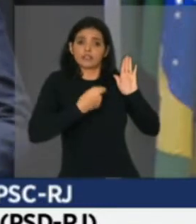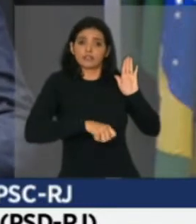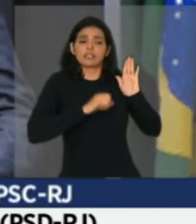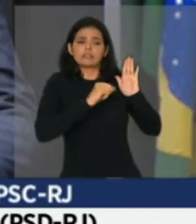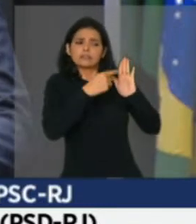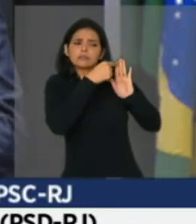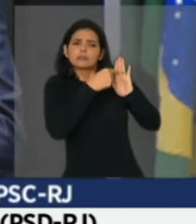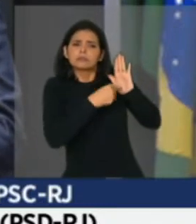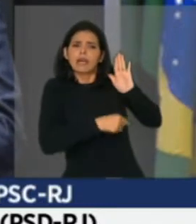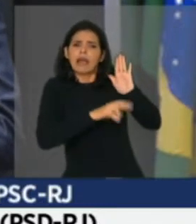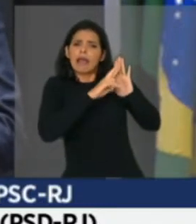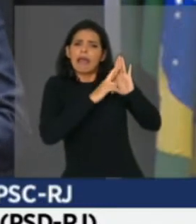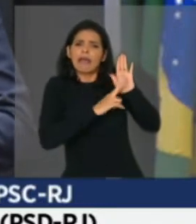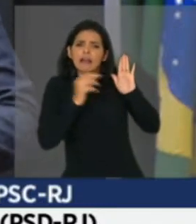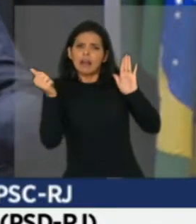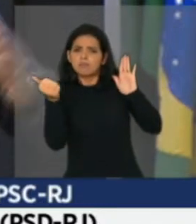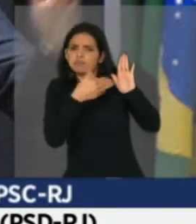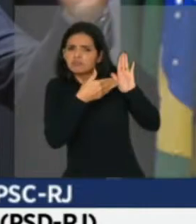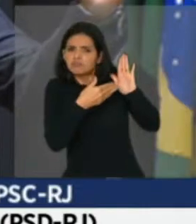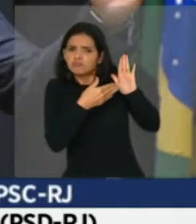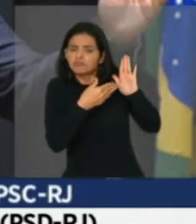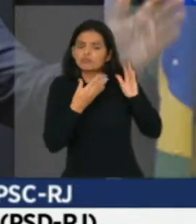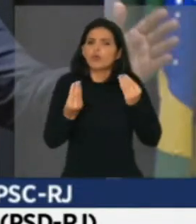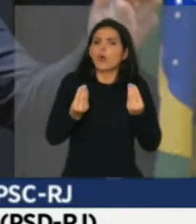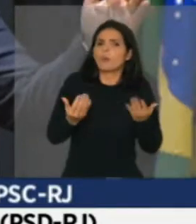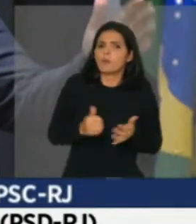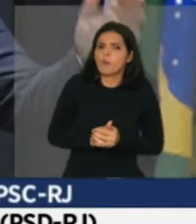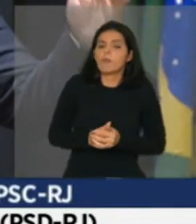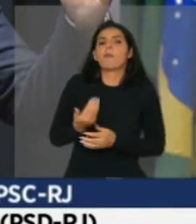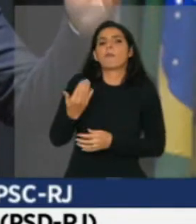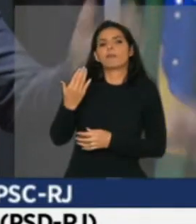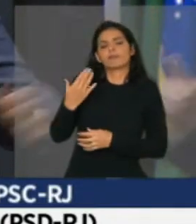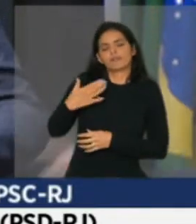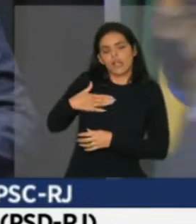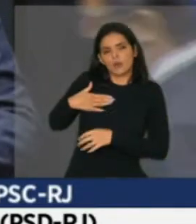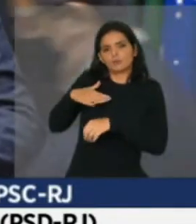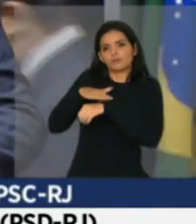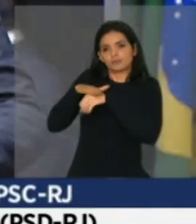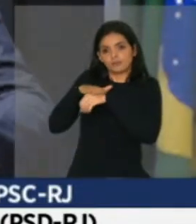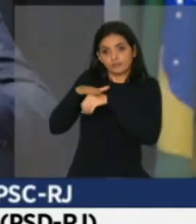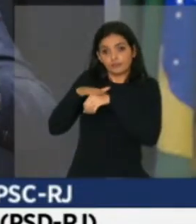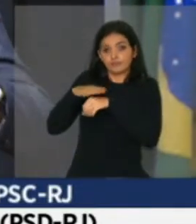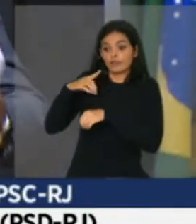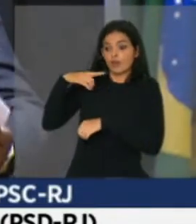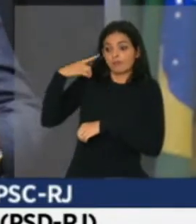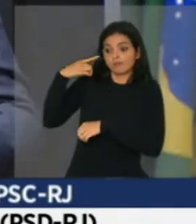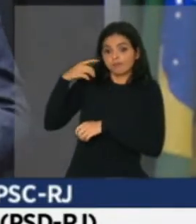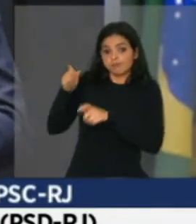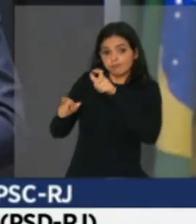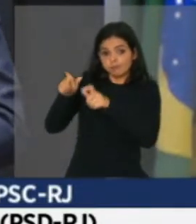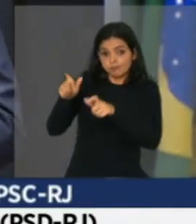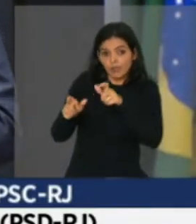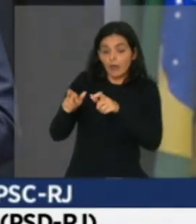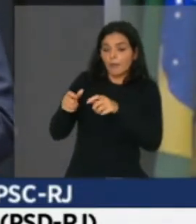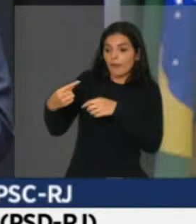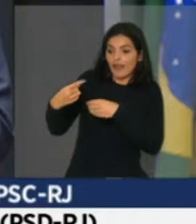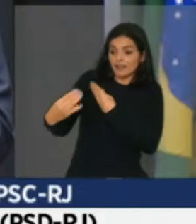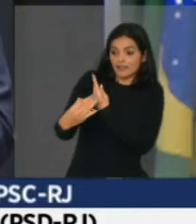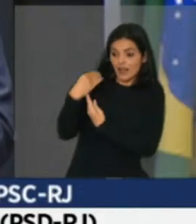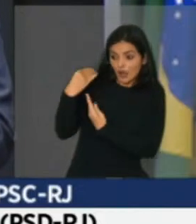entendi, mesmo depois de ter conversado com os advogados para fazermos esta